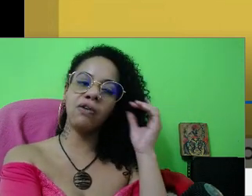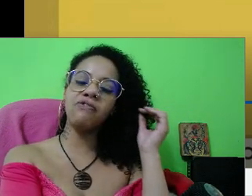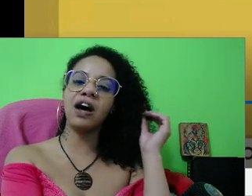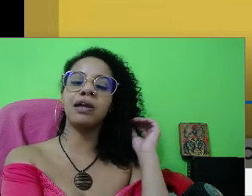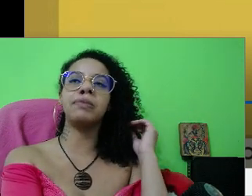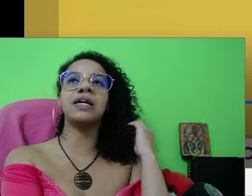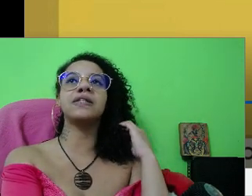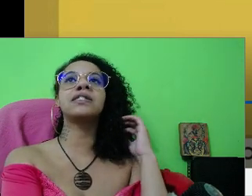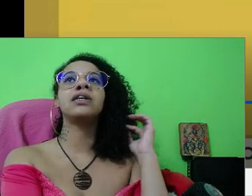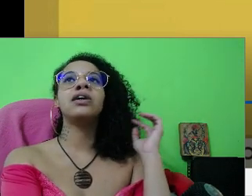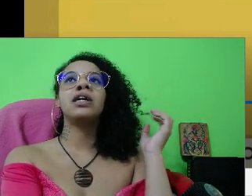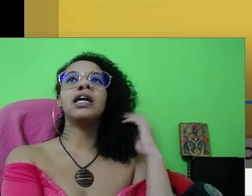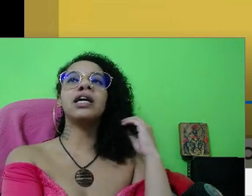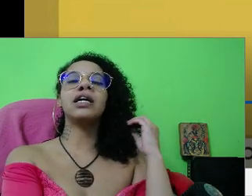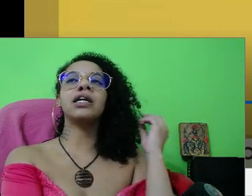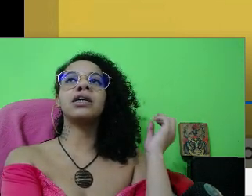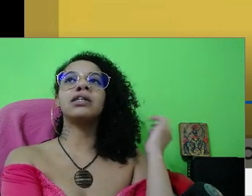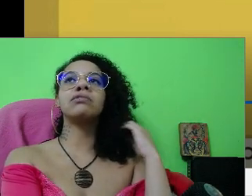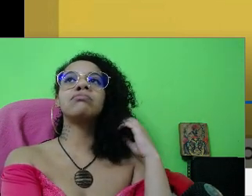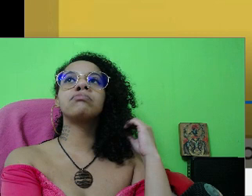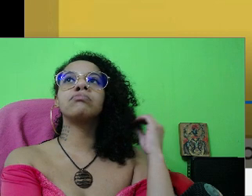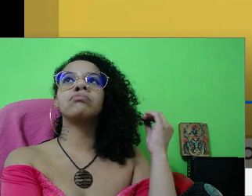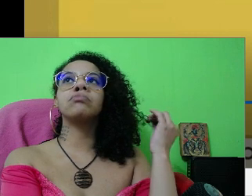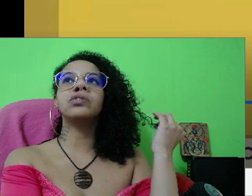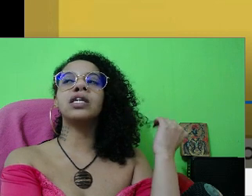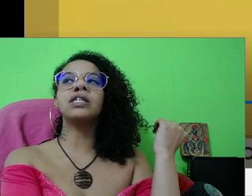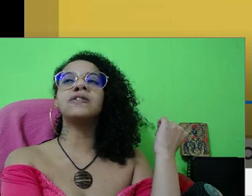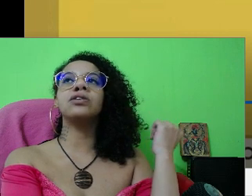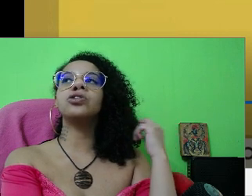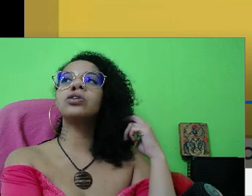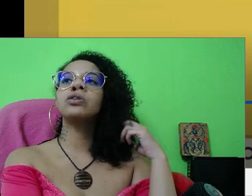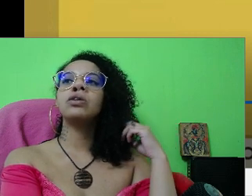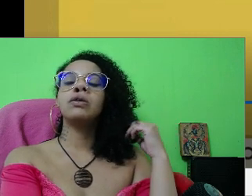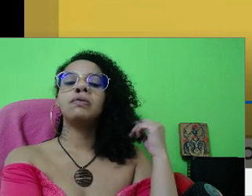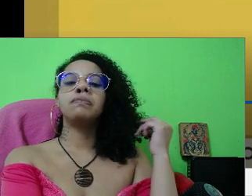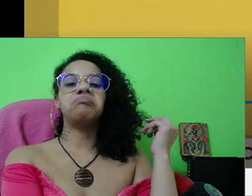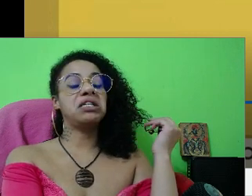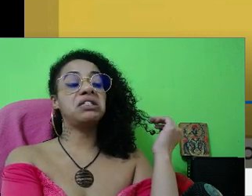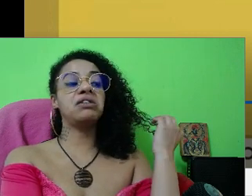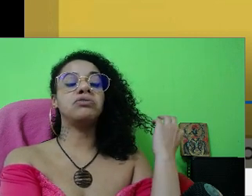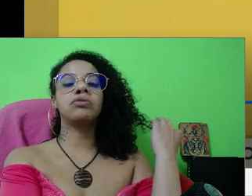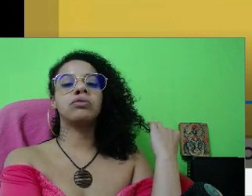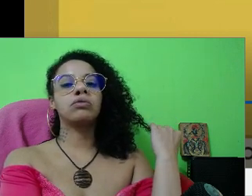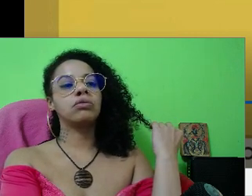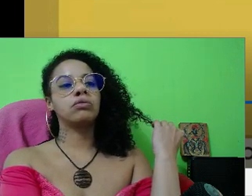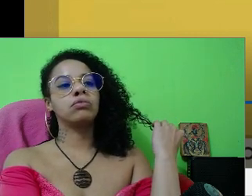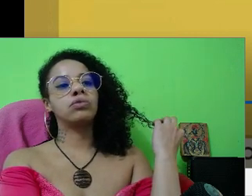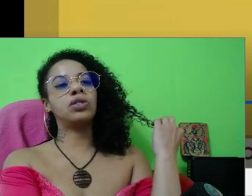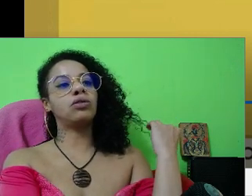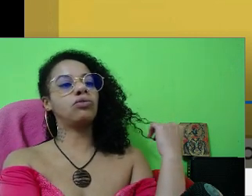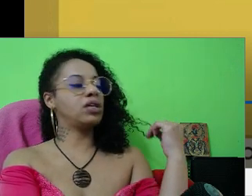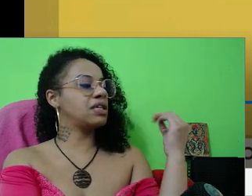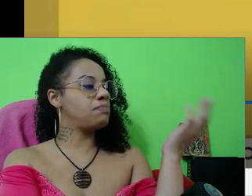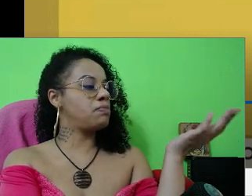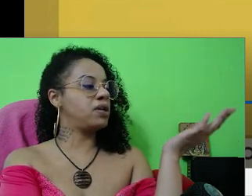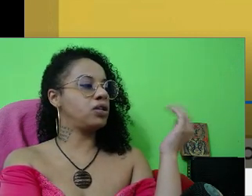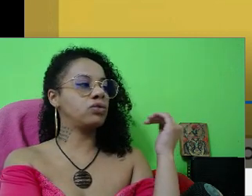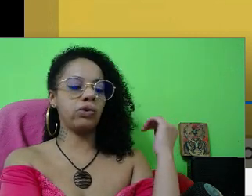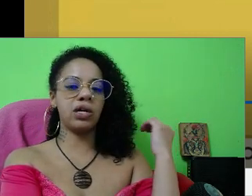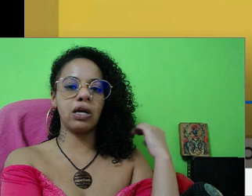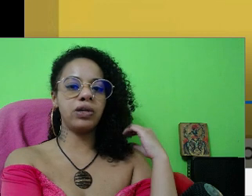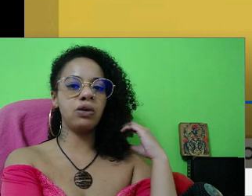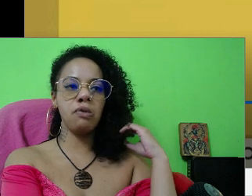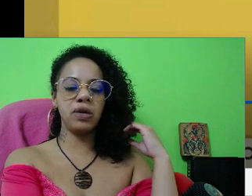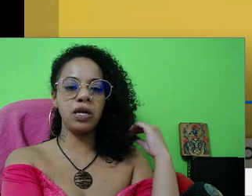meu nome você não fala Mas é interessante mas é isso se tu quiser